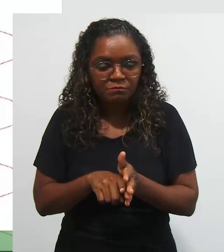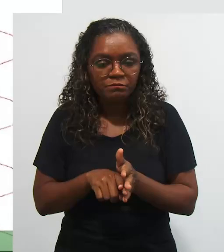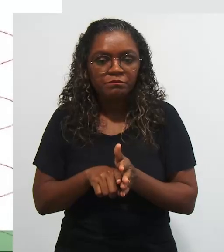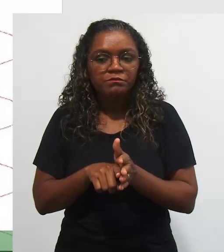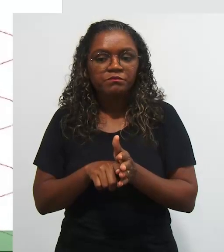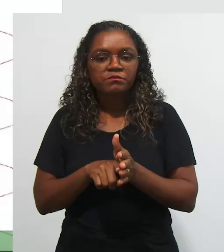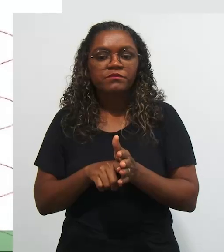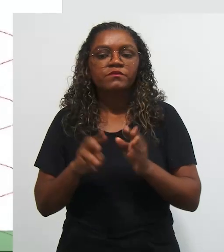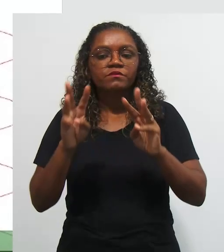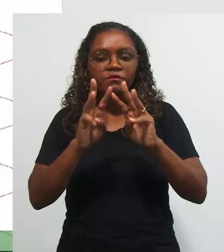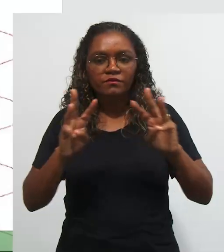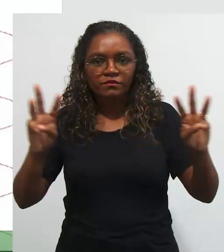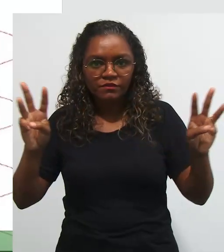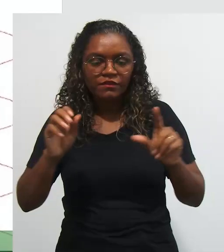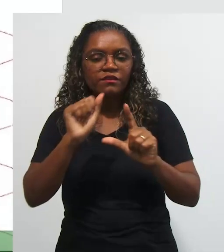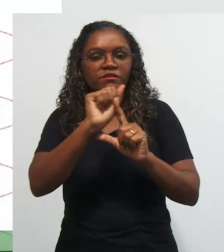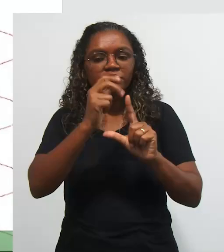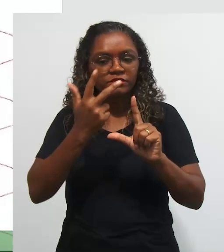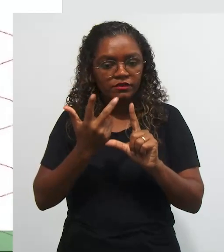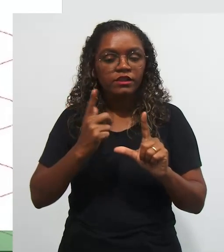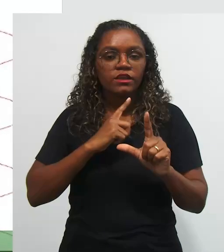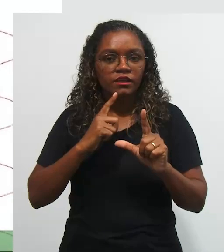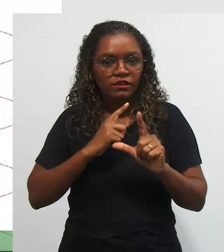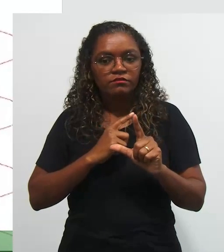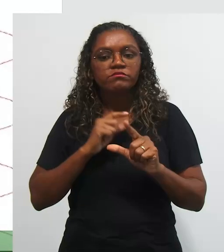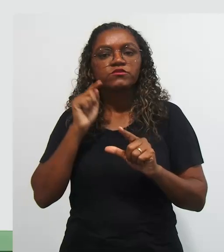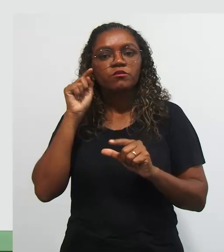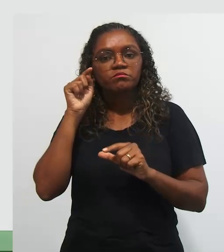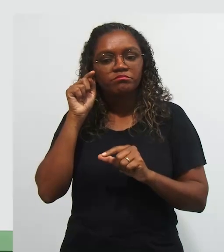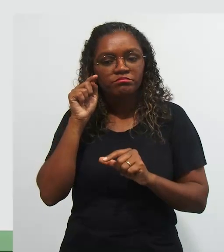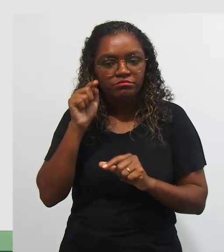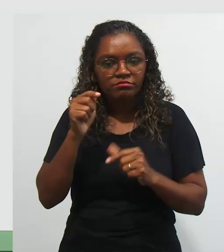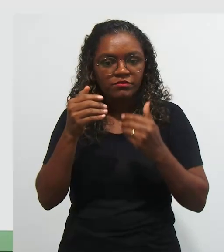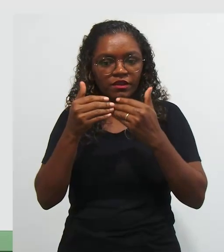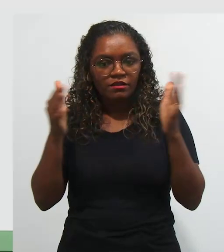Google Books, o link tá disponível no ambiente virtual, é claro. Eu vou